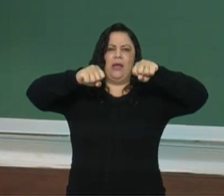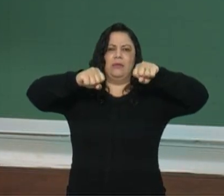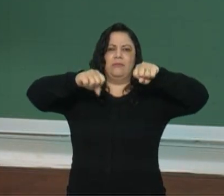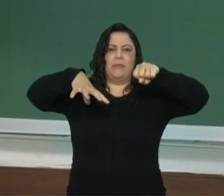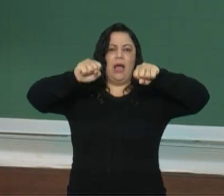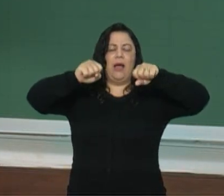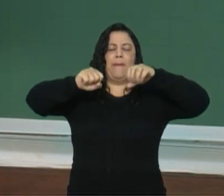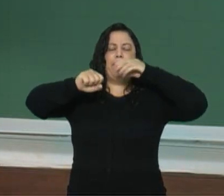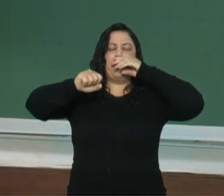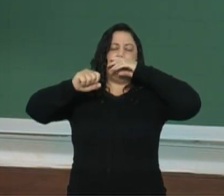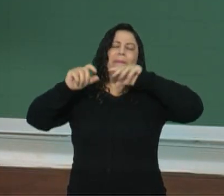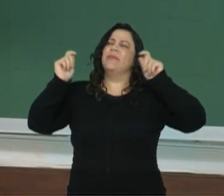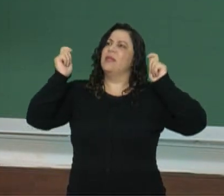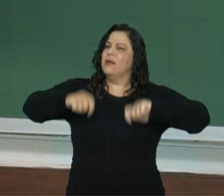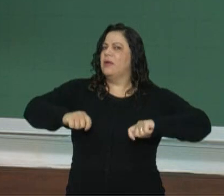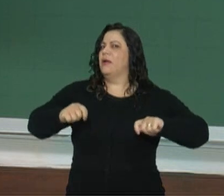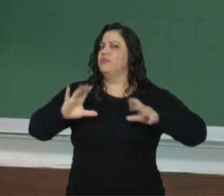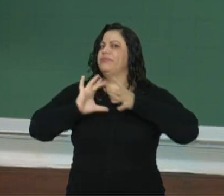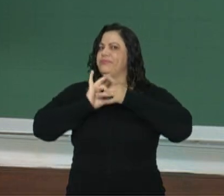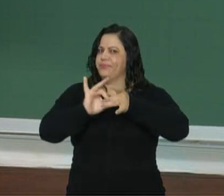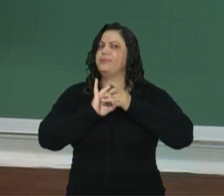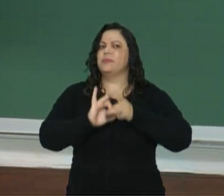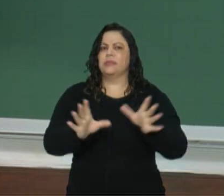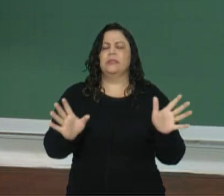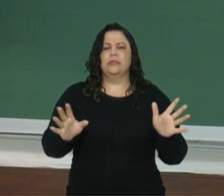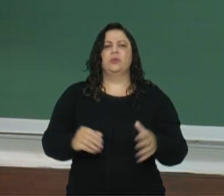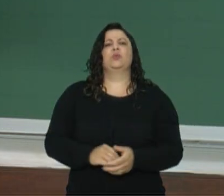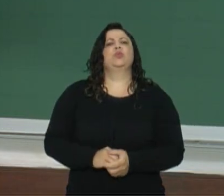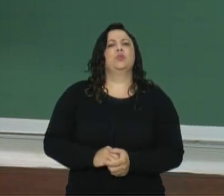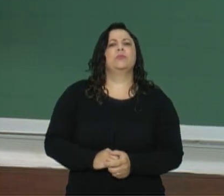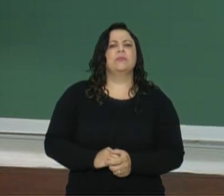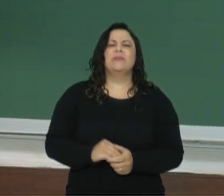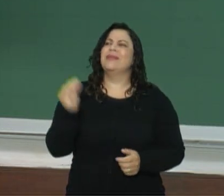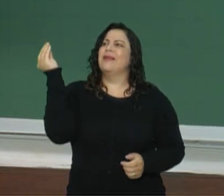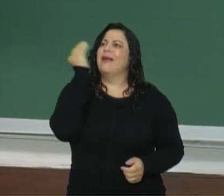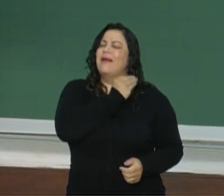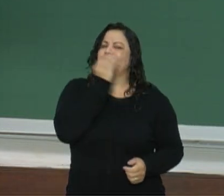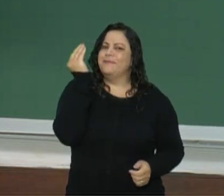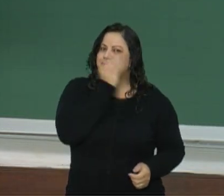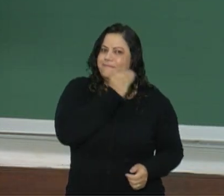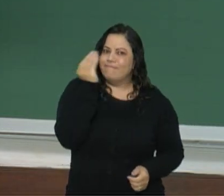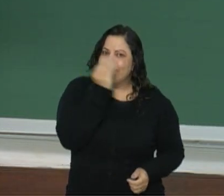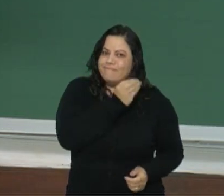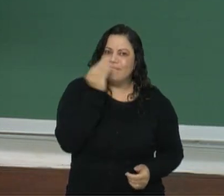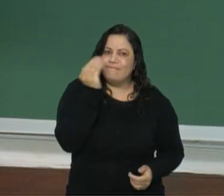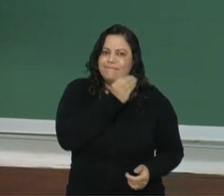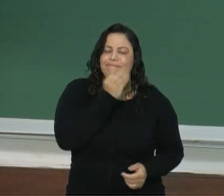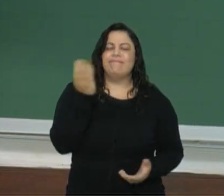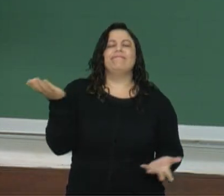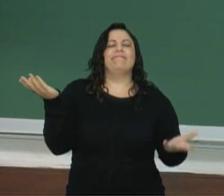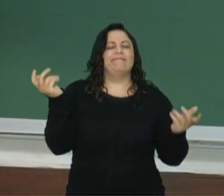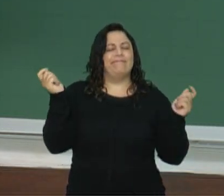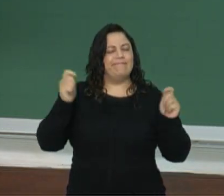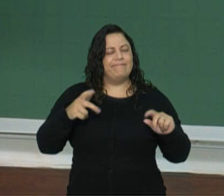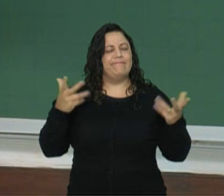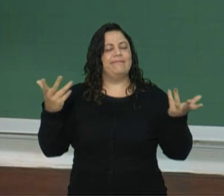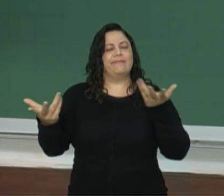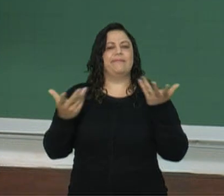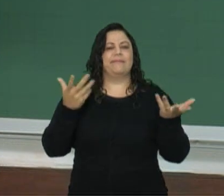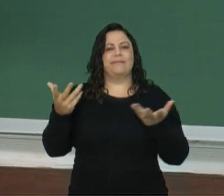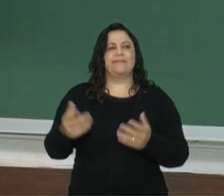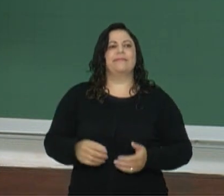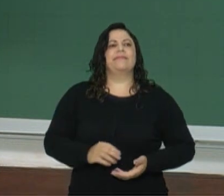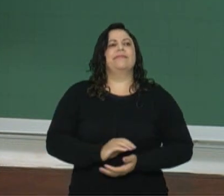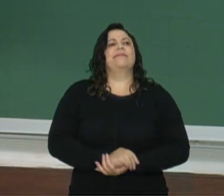ação negativa ela está muito vinculada a uma espécie de fraqueza, né? De fraqueza de espírito, de fraqueza de si